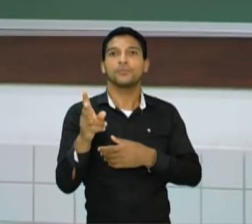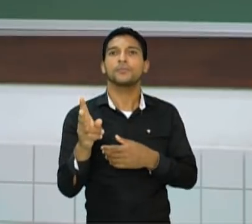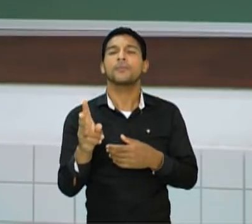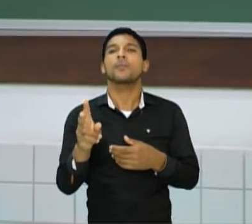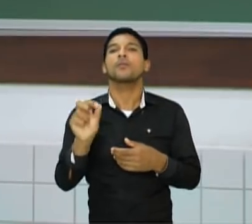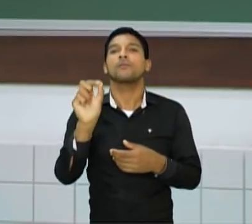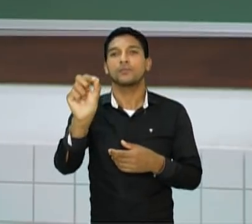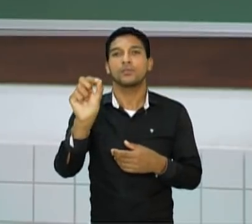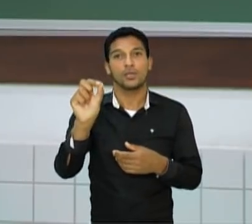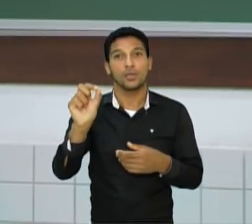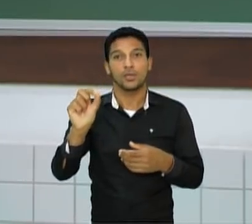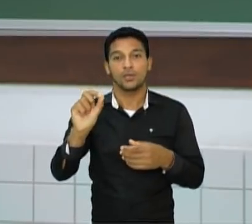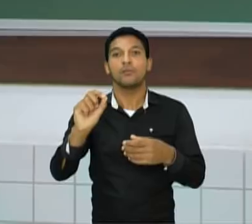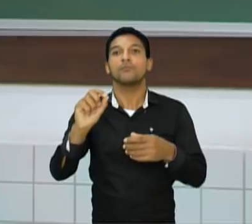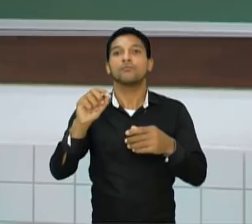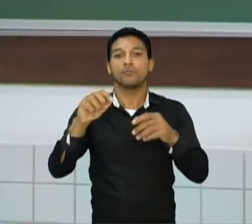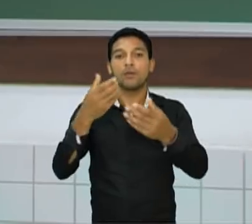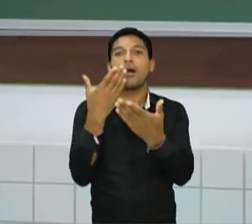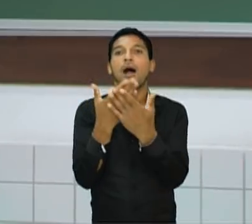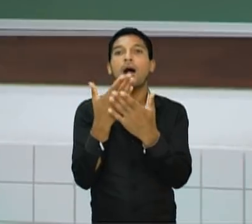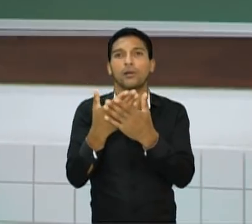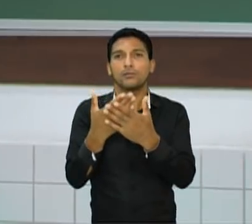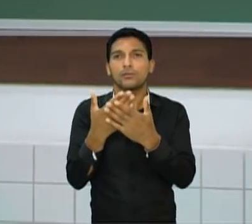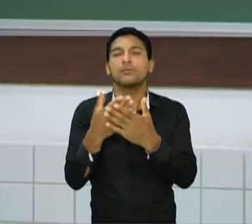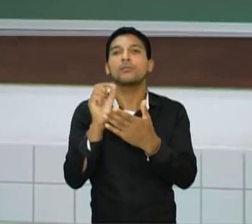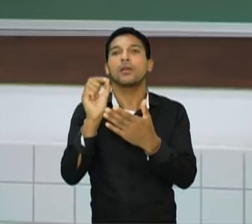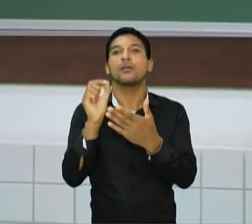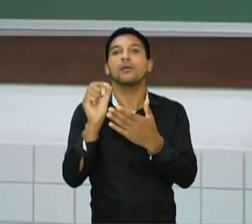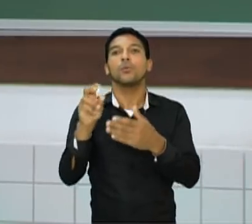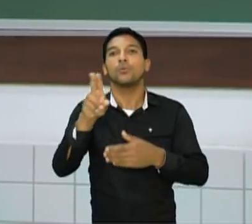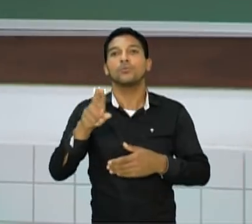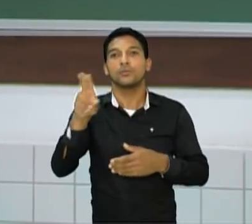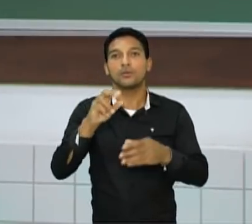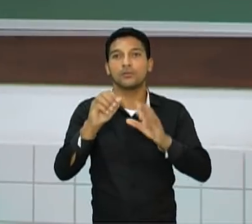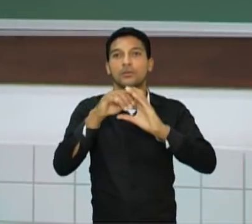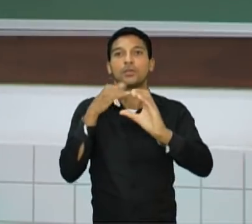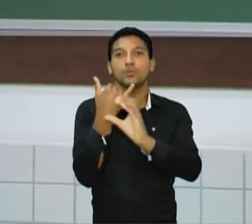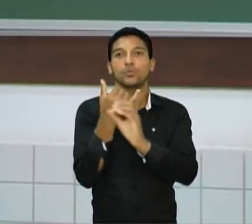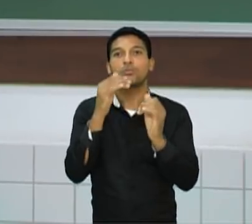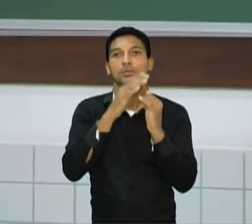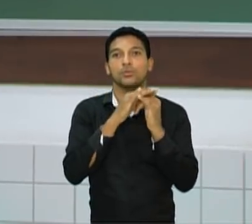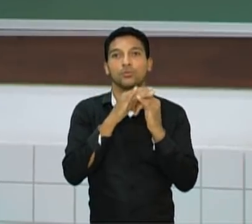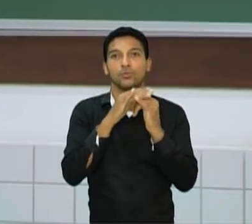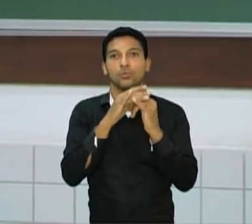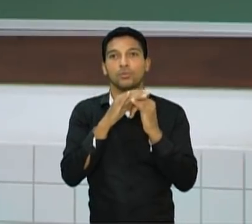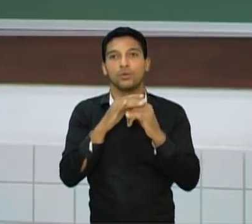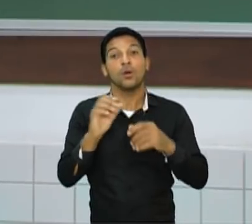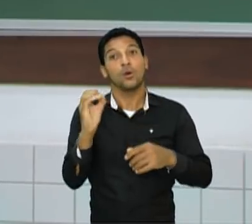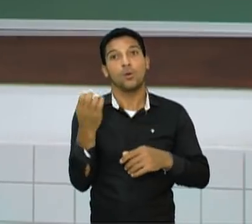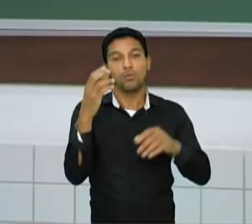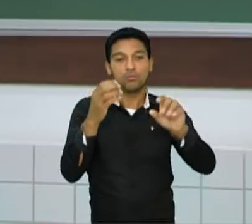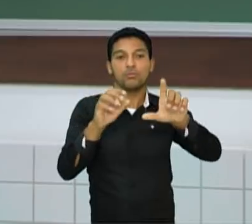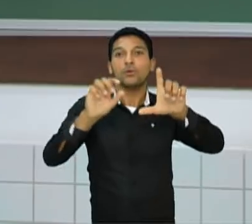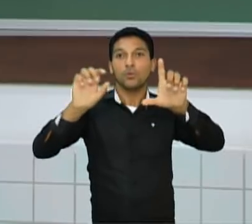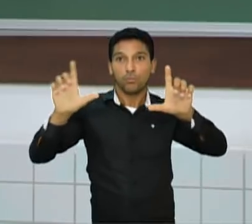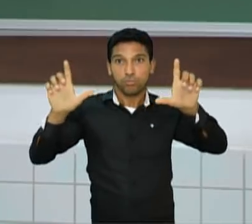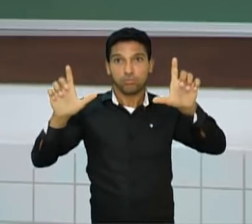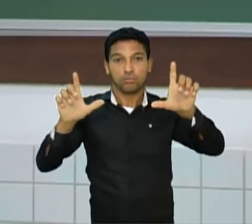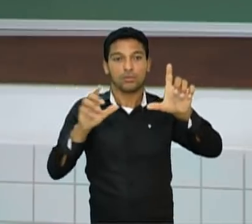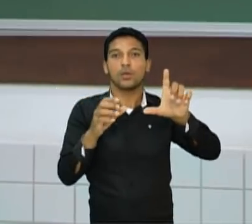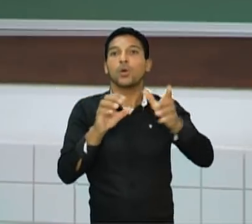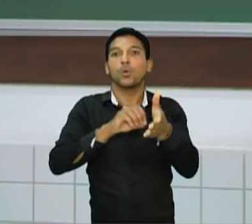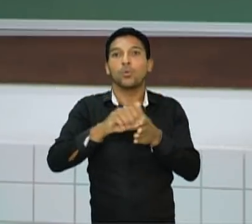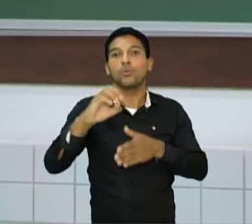aula pelo YouTube ou utilizando a plataforma Google Classroom, de você ir na aula, ir na atividade, responder